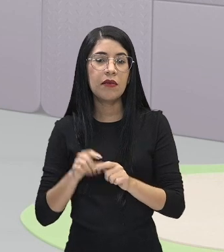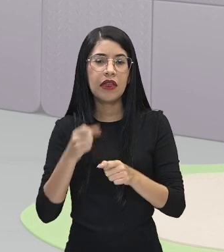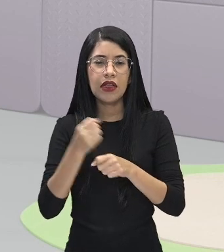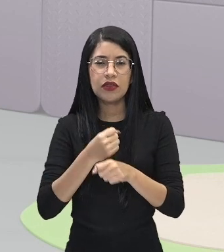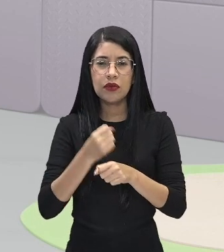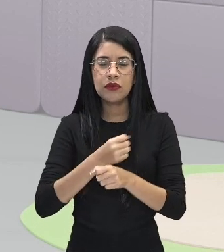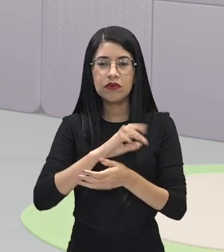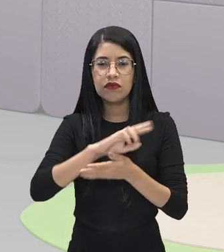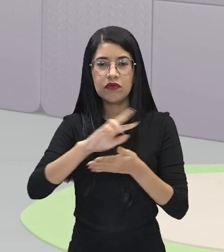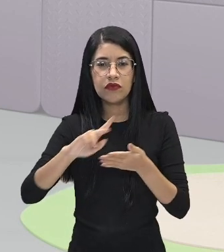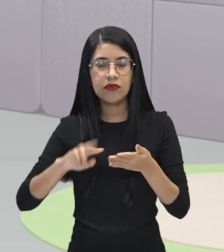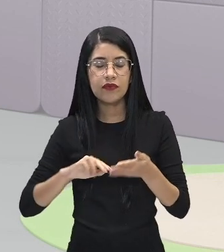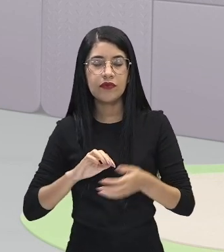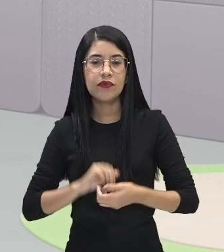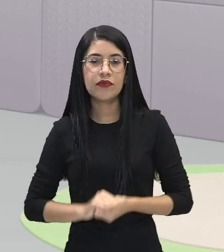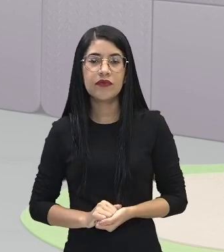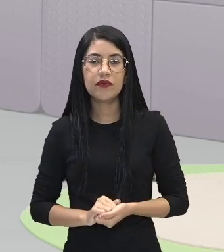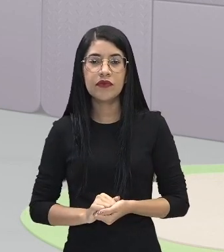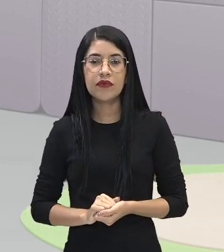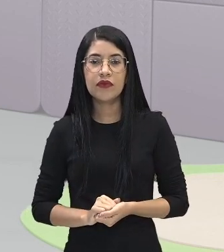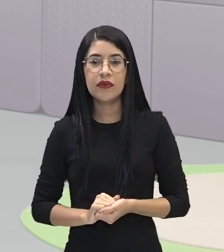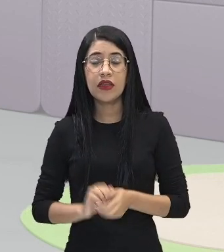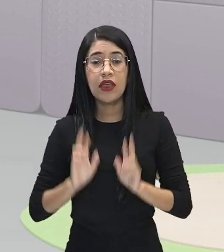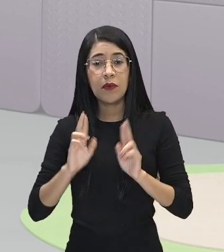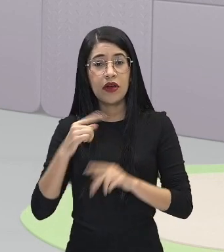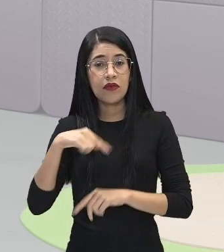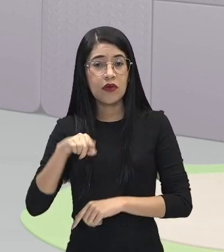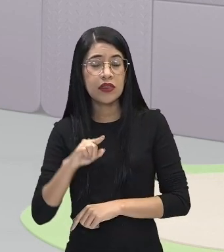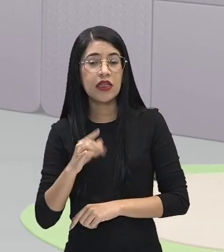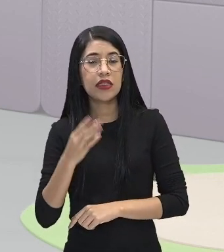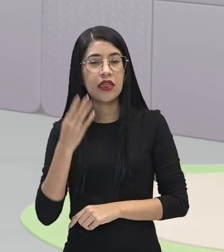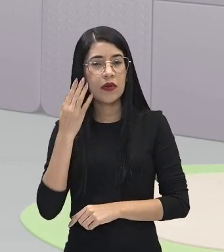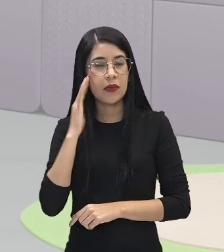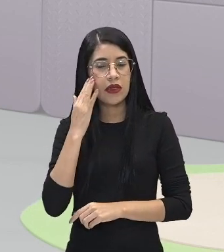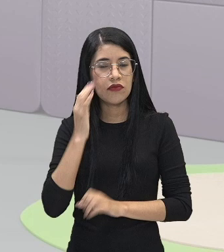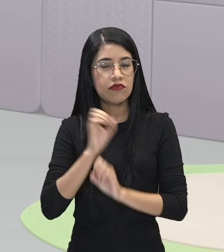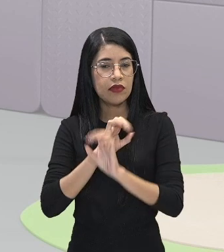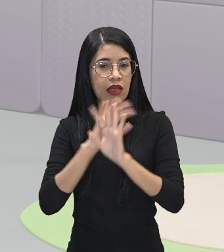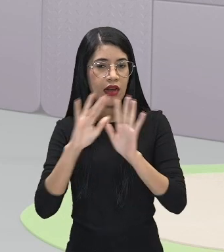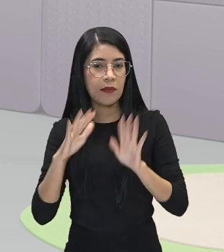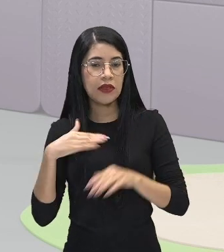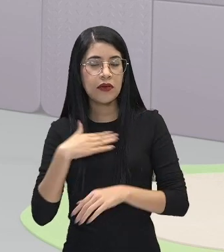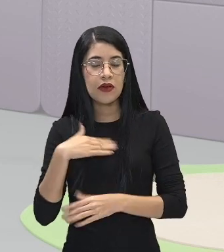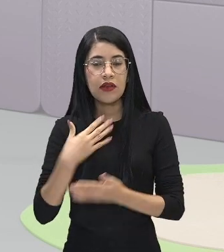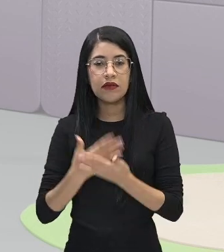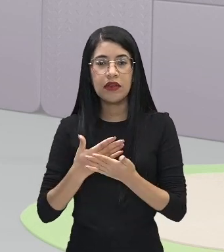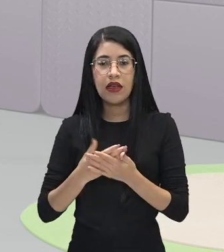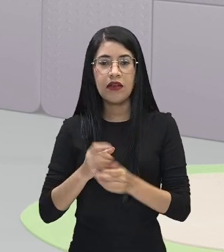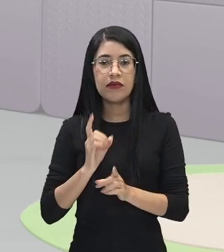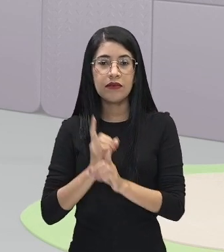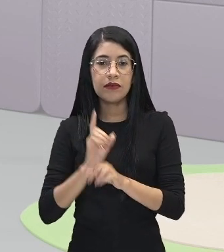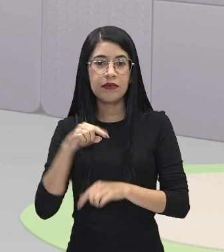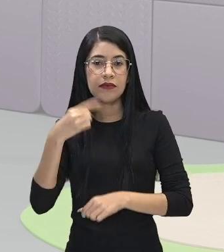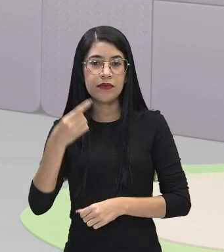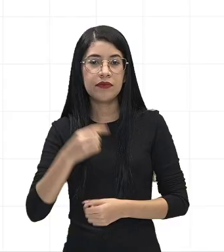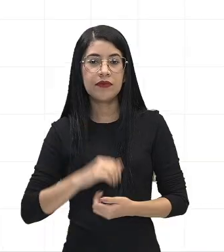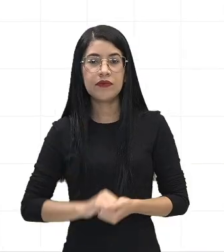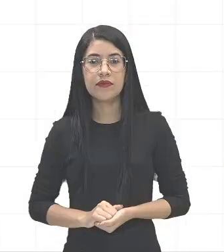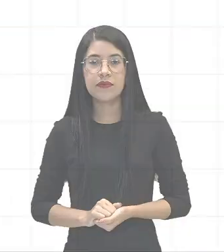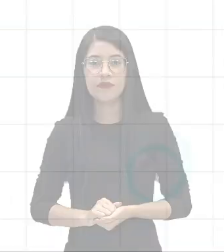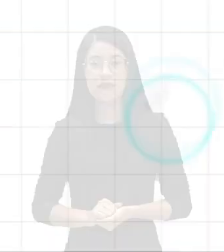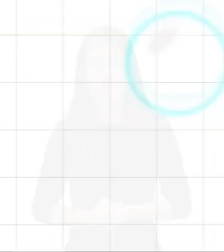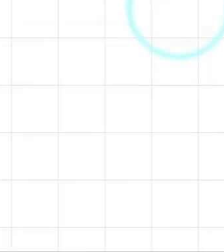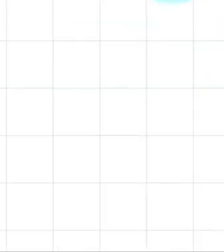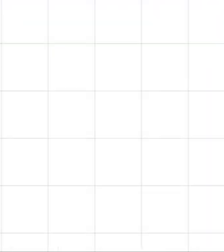construções da humanidade, certo? Eu espero que você tenha aí curtido, tenha gostado da nossa aula e até uma próxima.